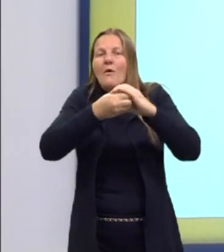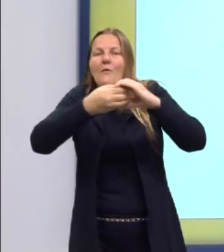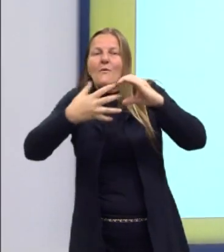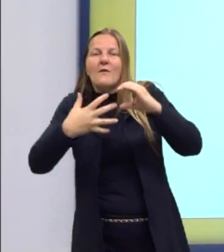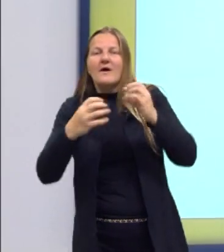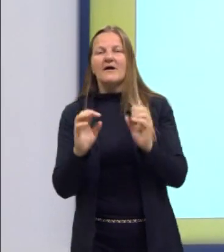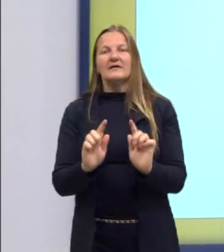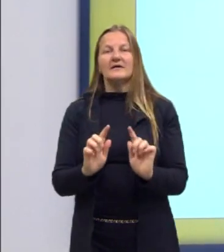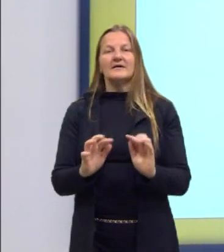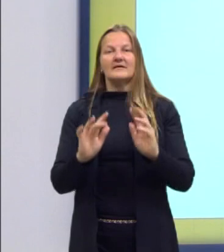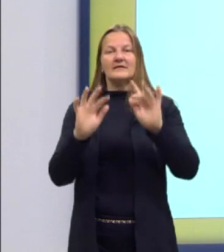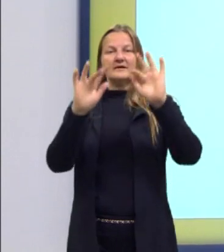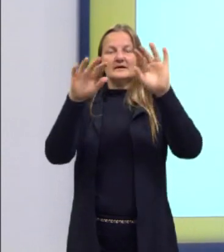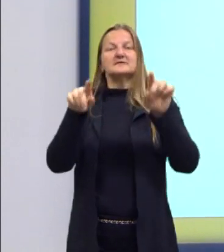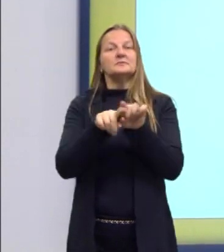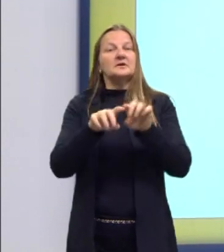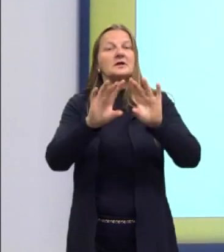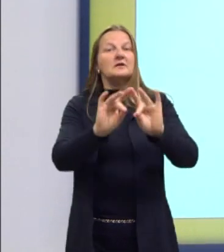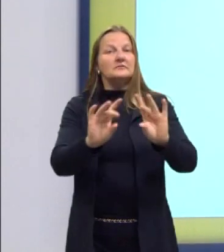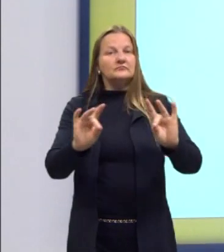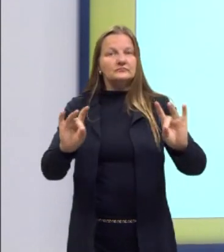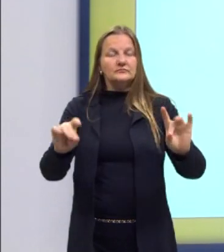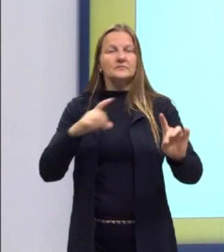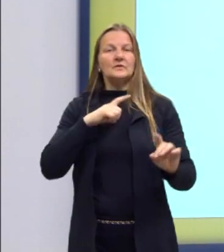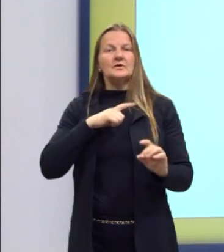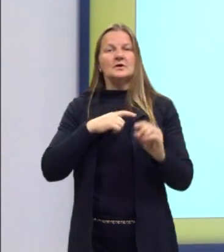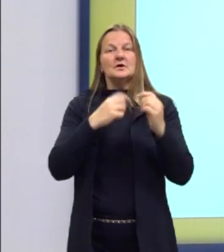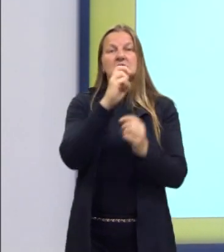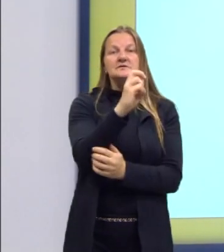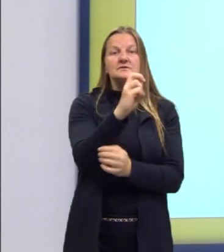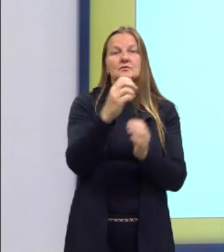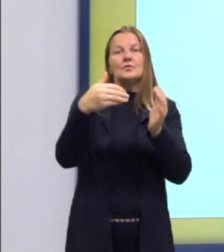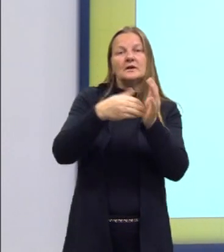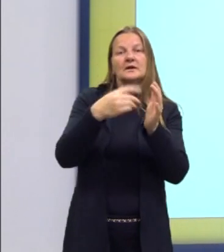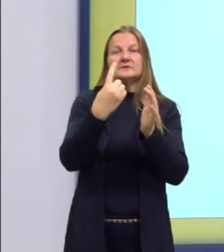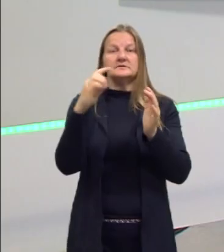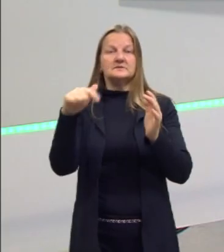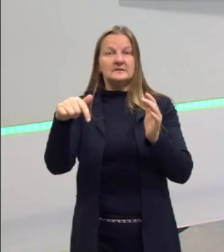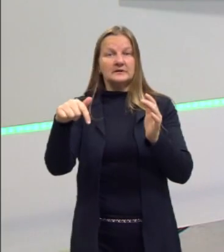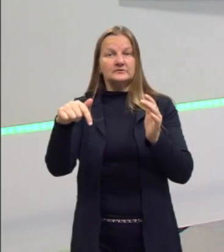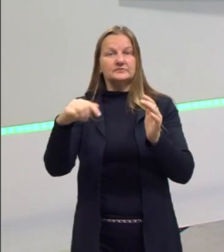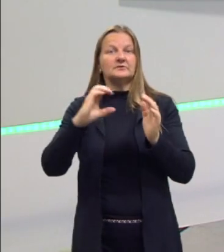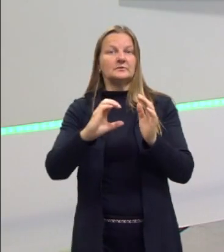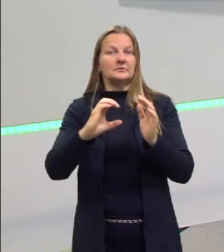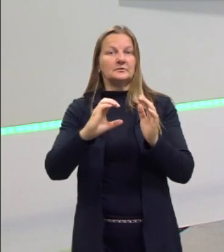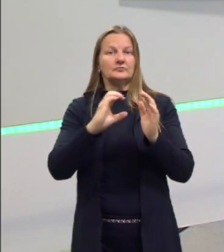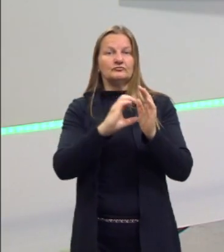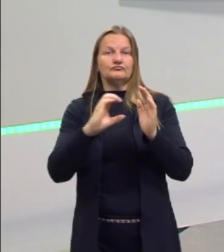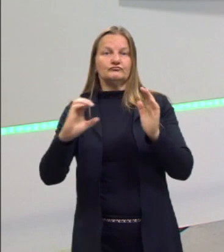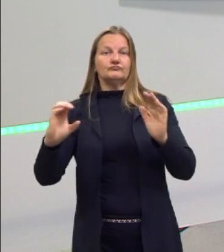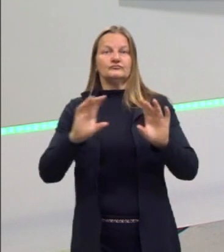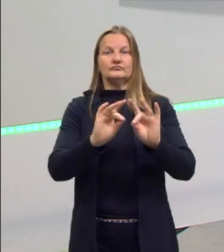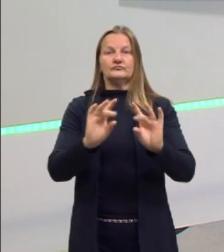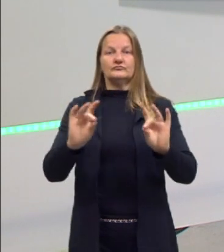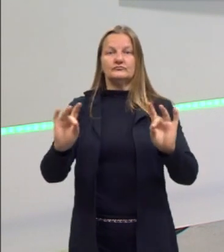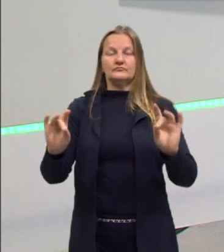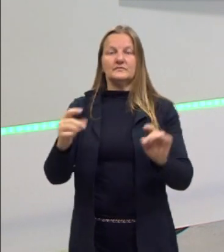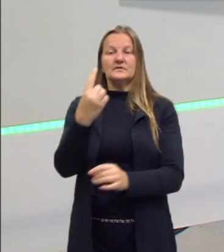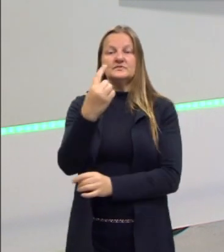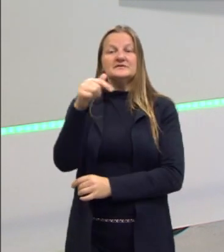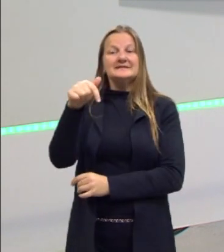né os líquidos são aqueles compostos que tem de 5 a 17 carbonos e quando eu tenho uma cadeia carbônica a